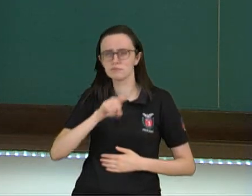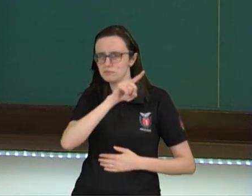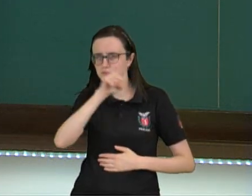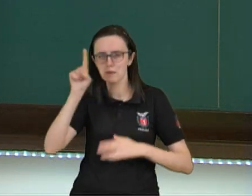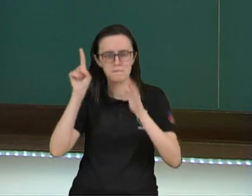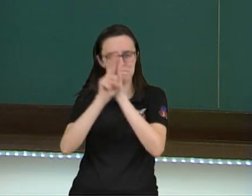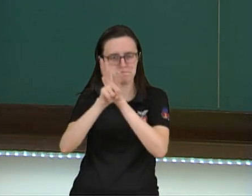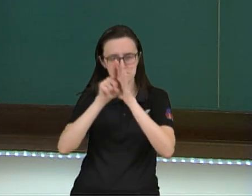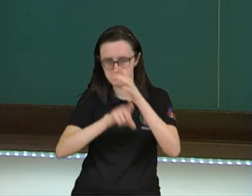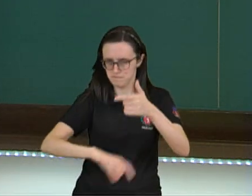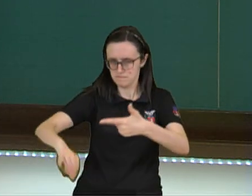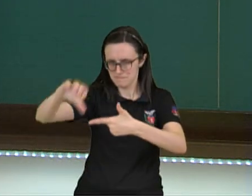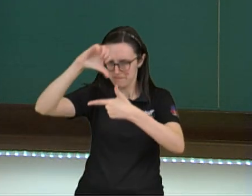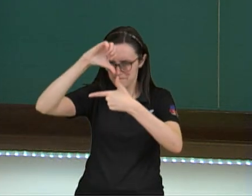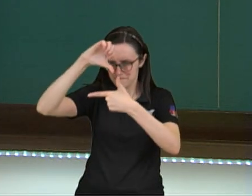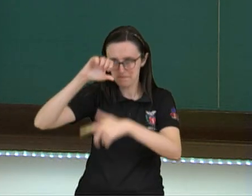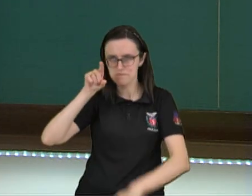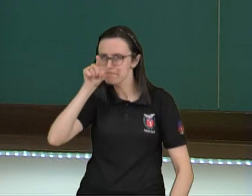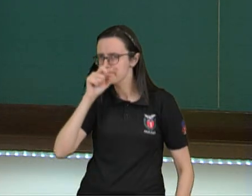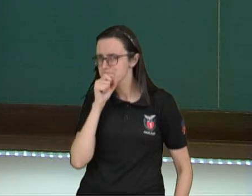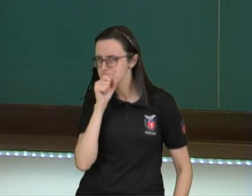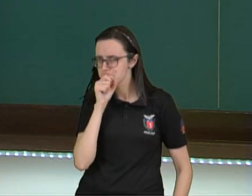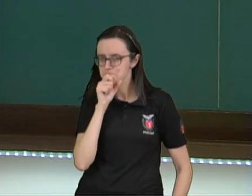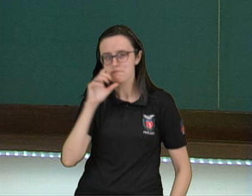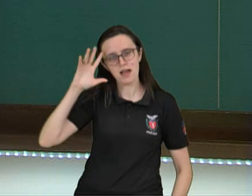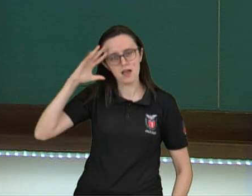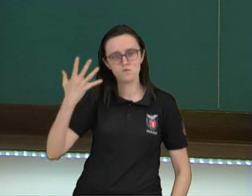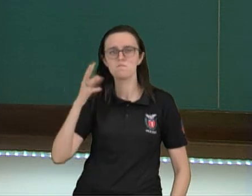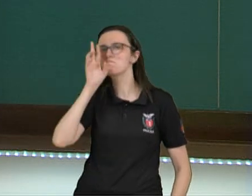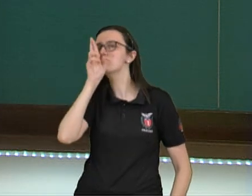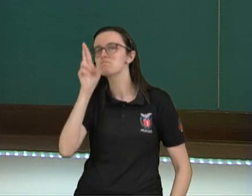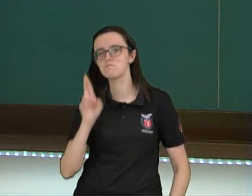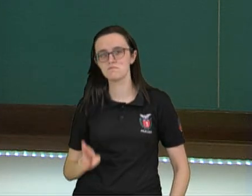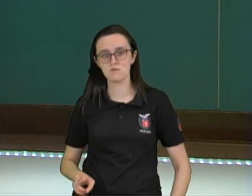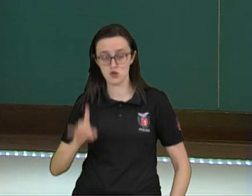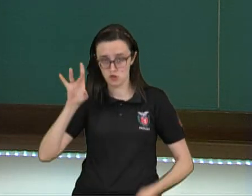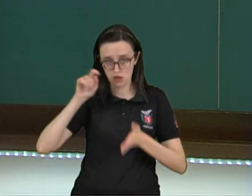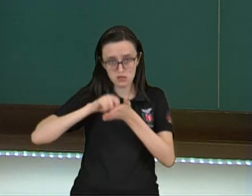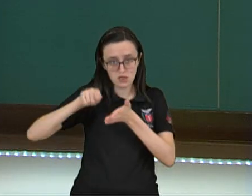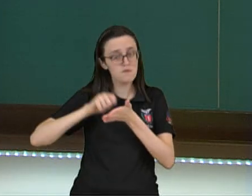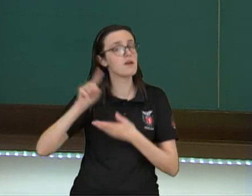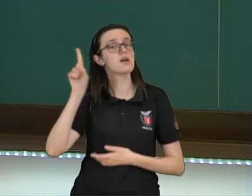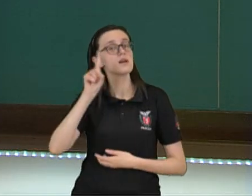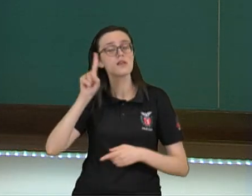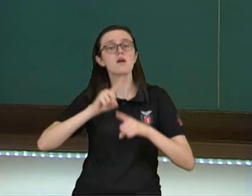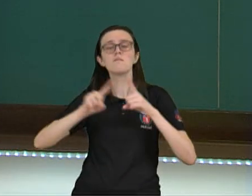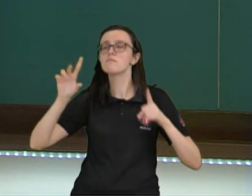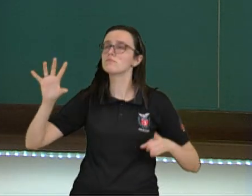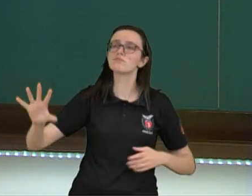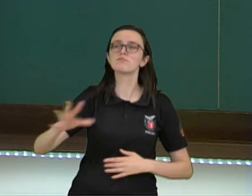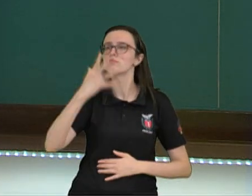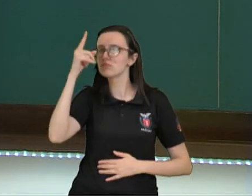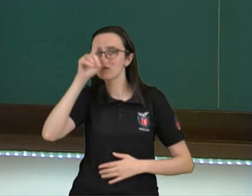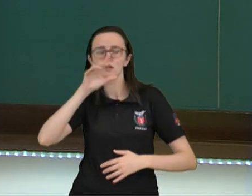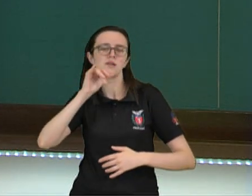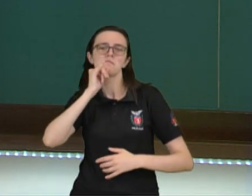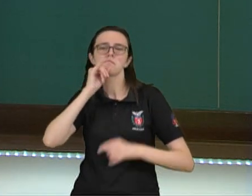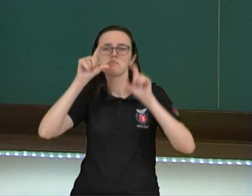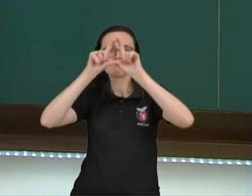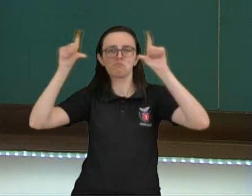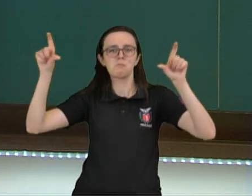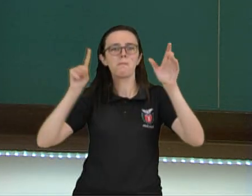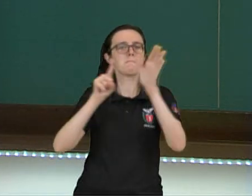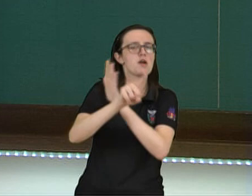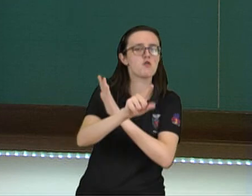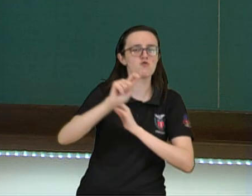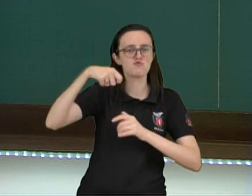situações, problemas usando a notação científica. Então, não apenas escrever, mas inserido no meio de problemas,